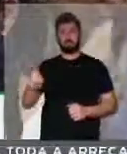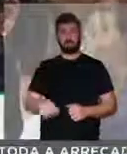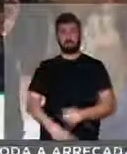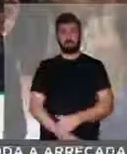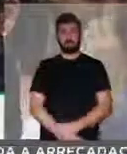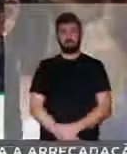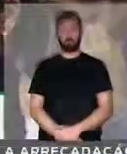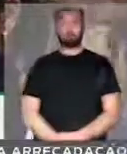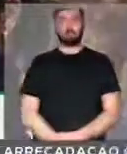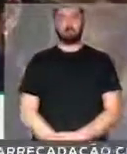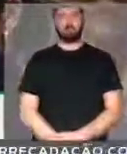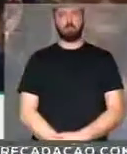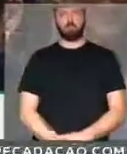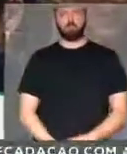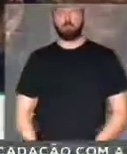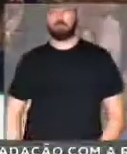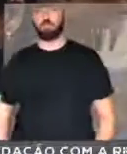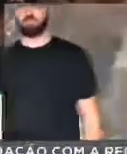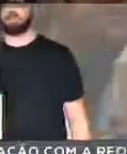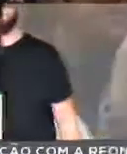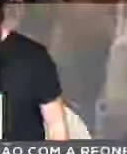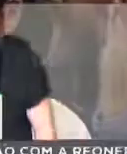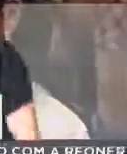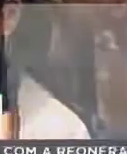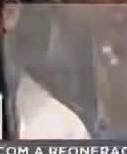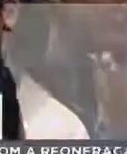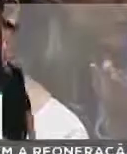Nós não votamos criação de cargo comissionado, isso é um